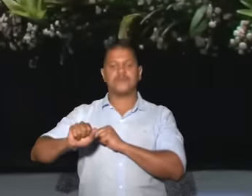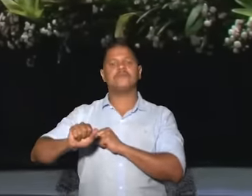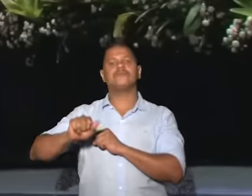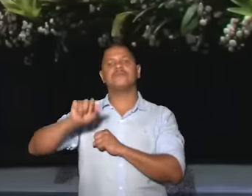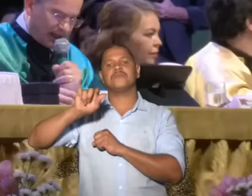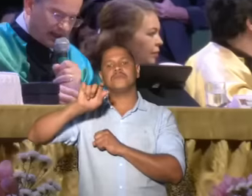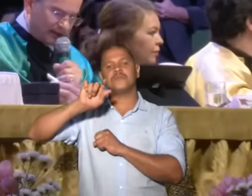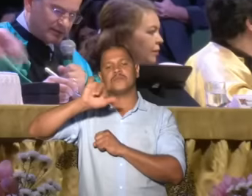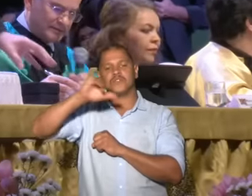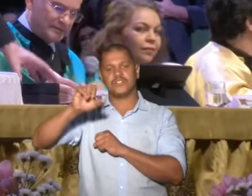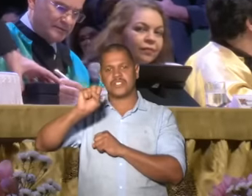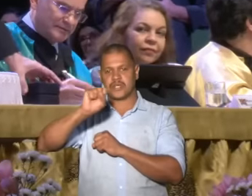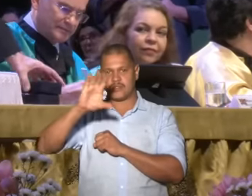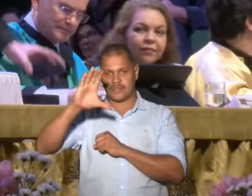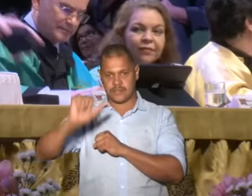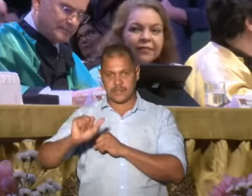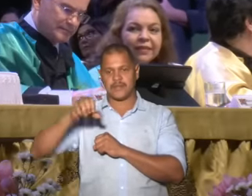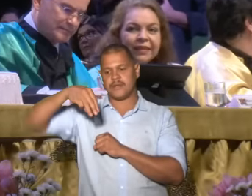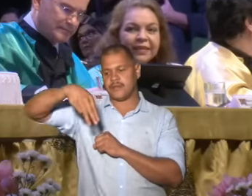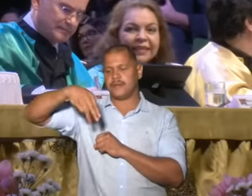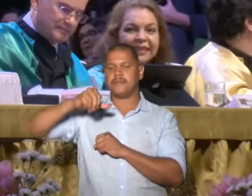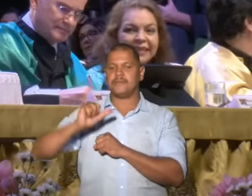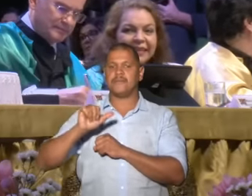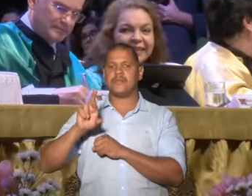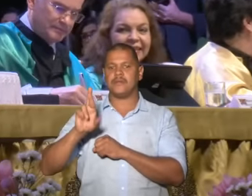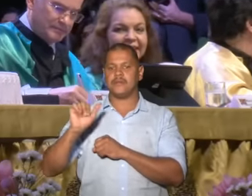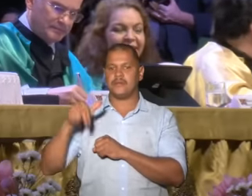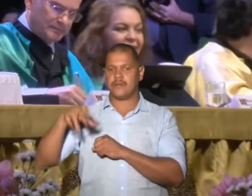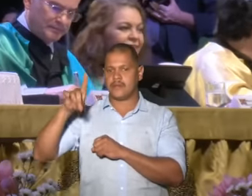Miranda Winter.